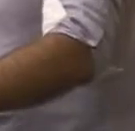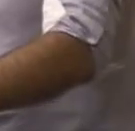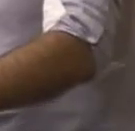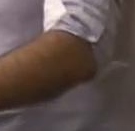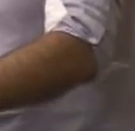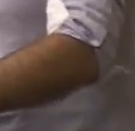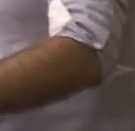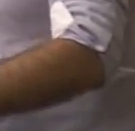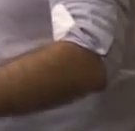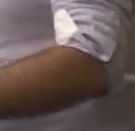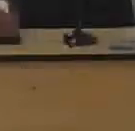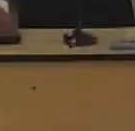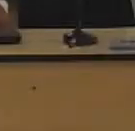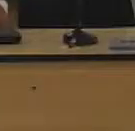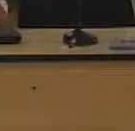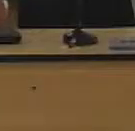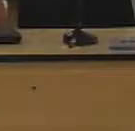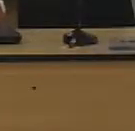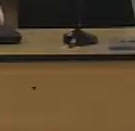Júlio, olha,